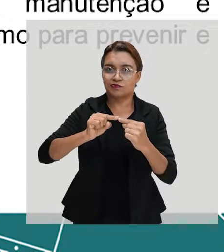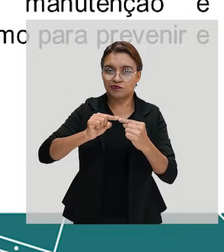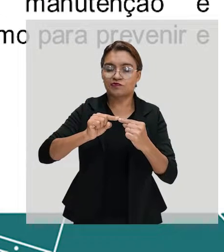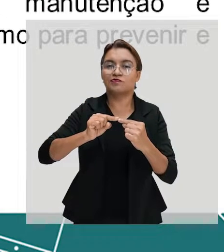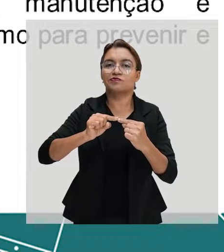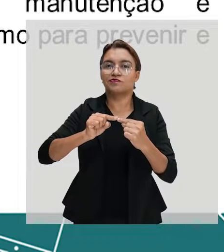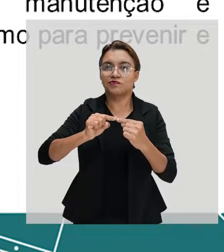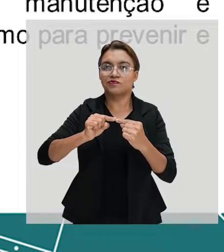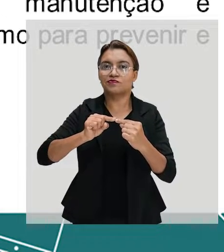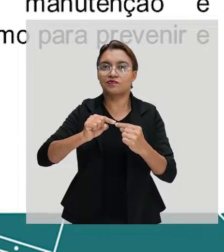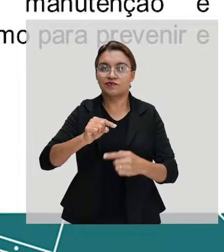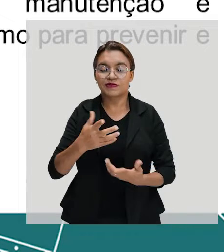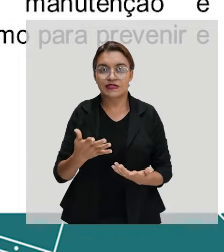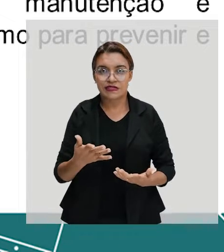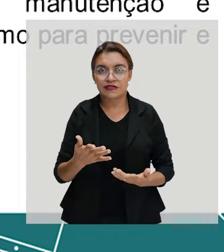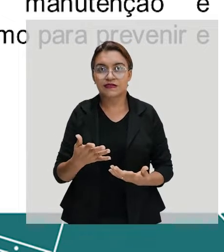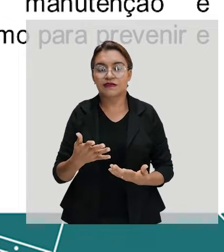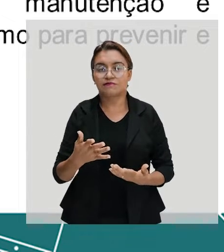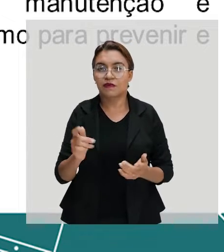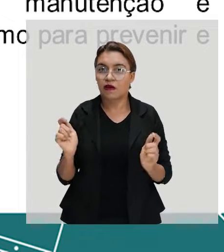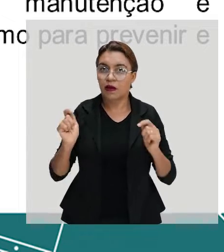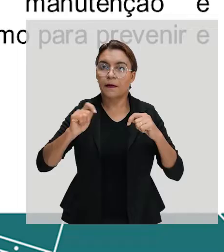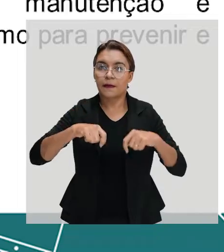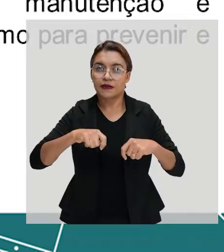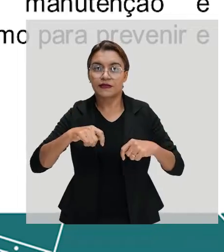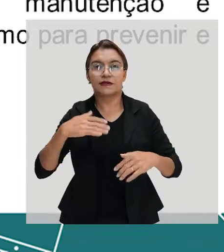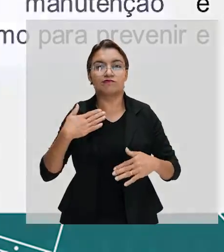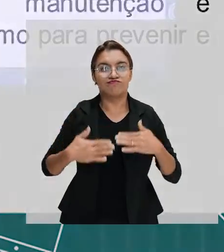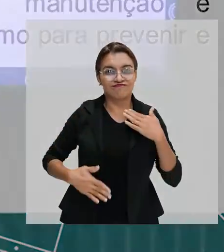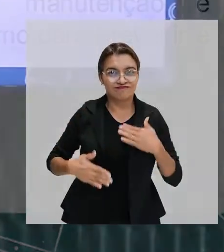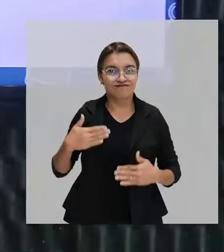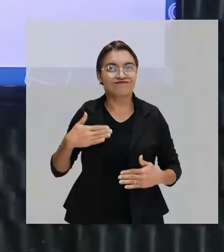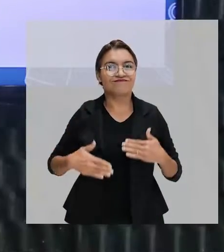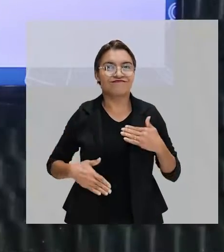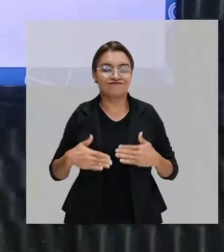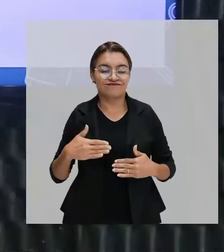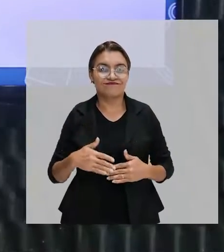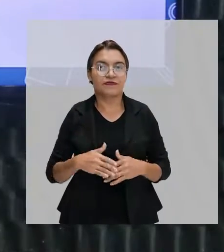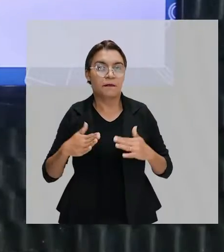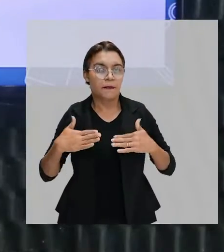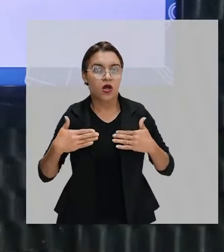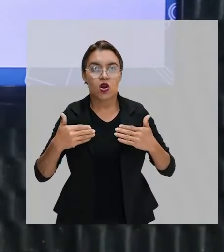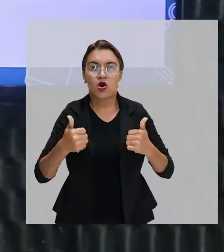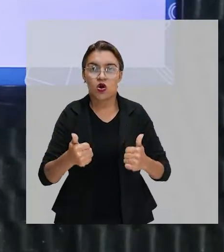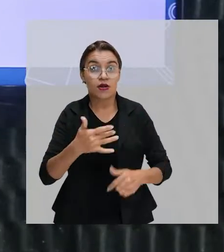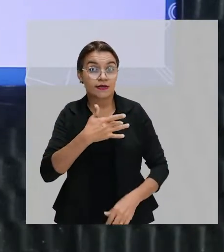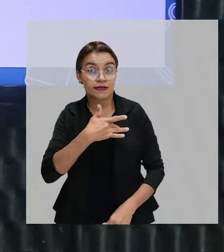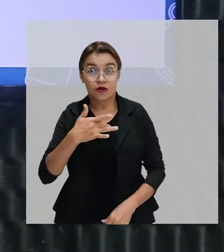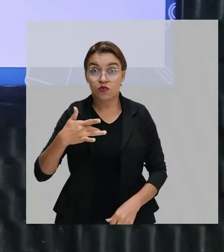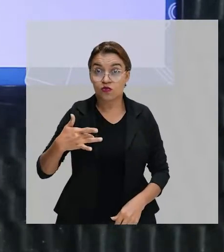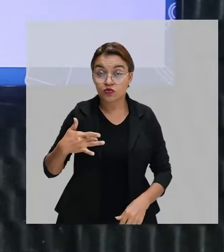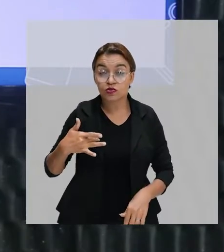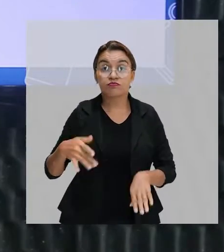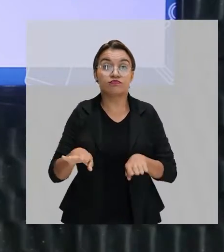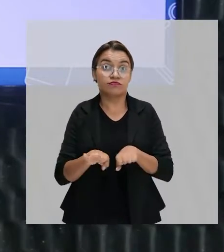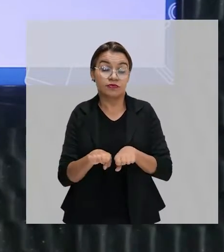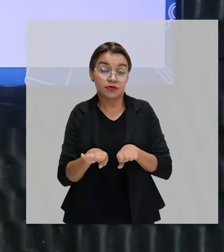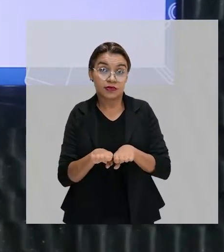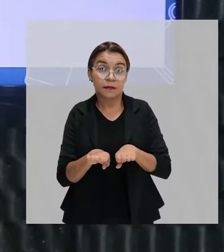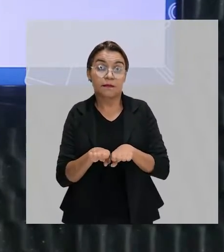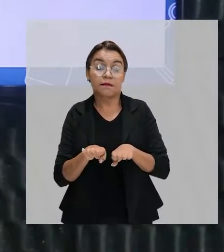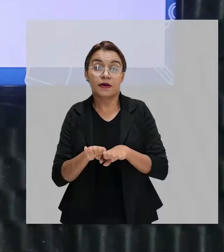e desenvolver algumas capacidades motoras no indivíduo melhorar a saúde do indivíduo